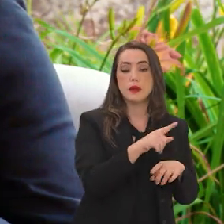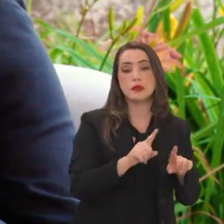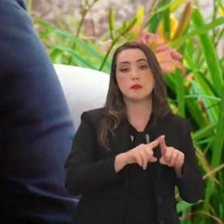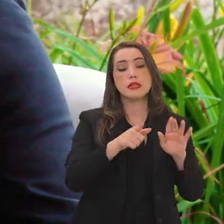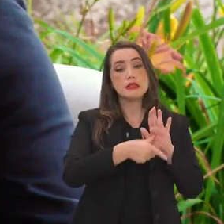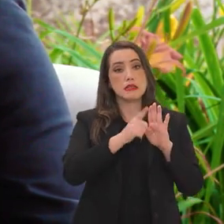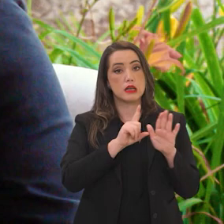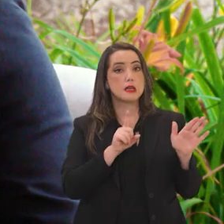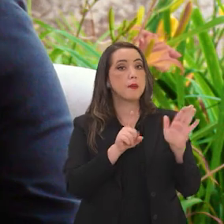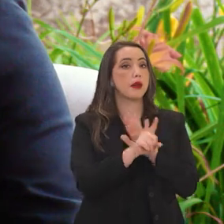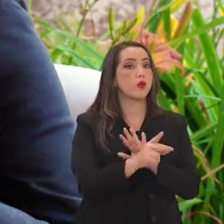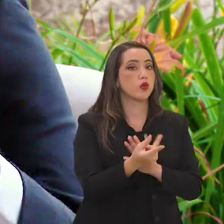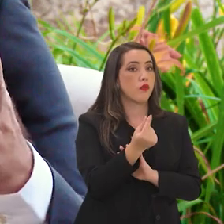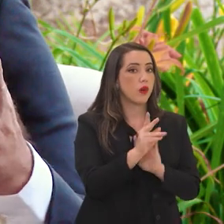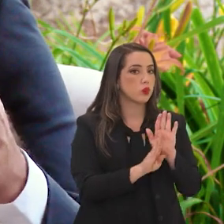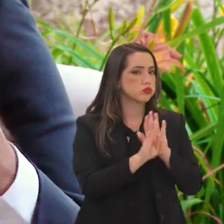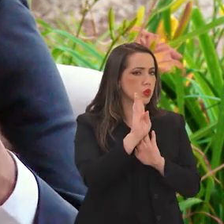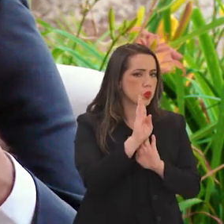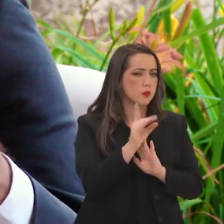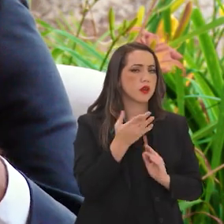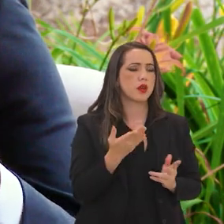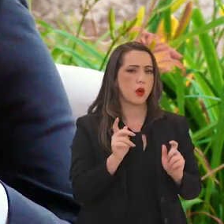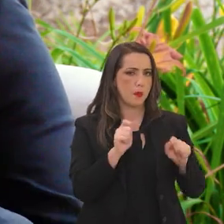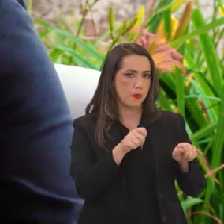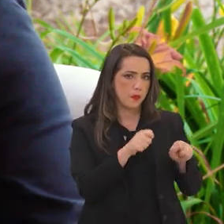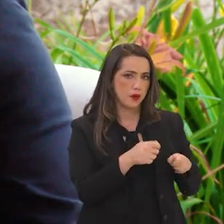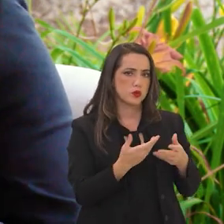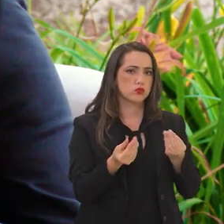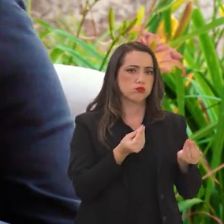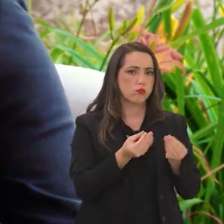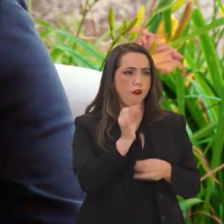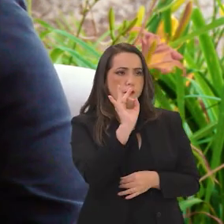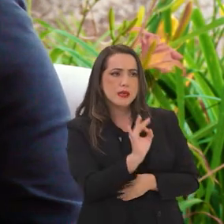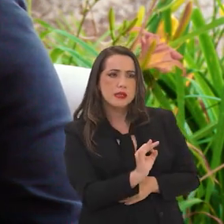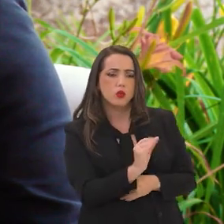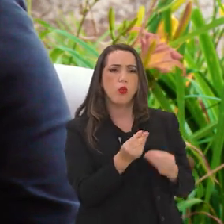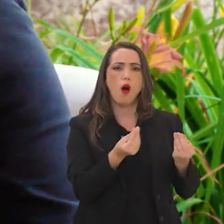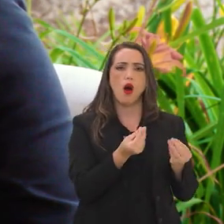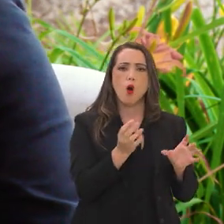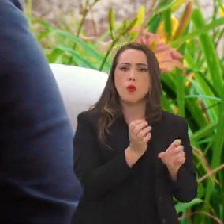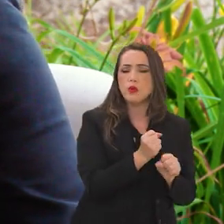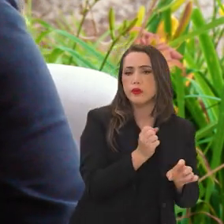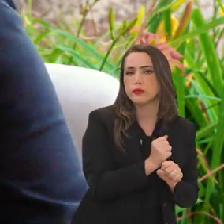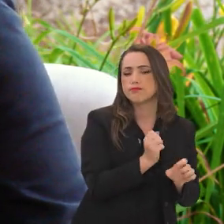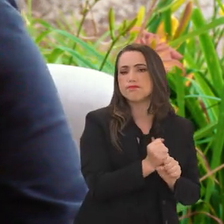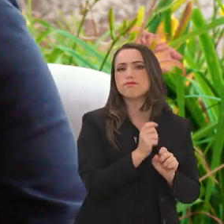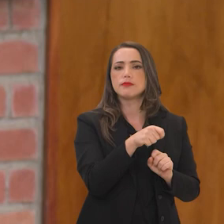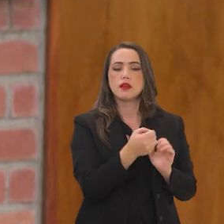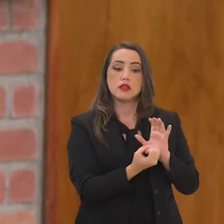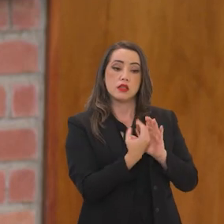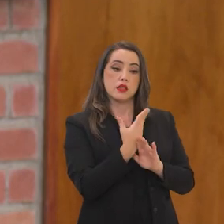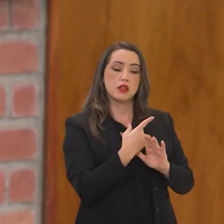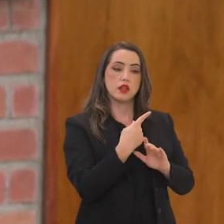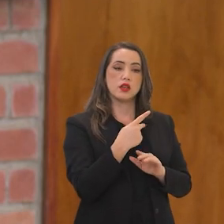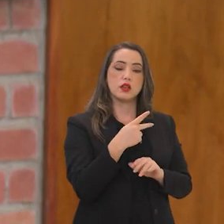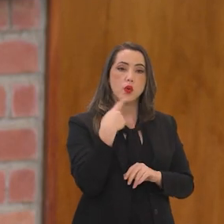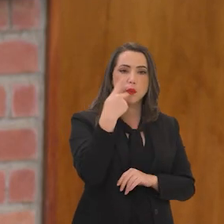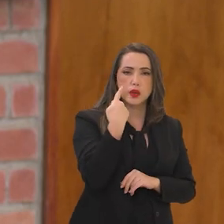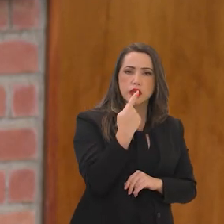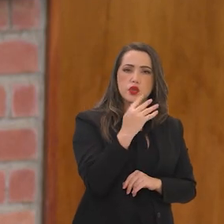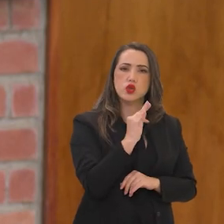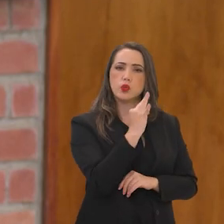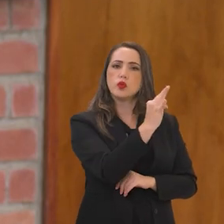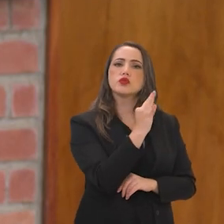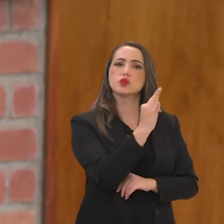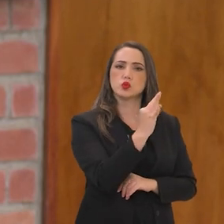disso a questão dos reajustes existe a possibilidade de ter alguma fórmula algum mecanismo que institui uma política de reajuste